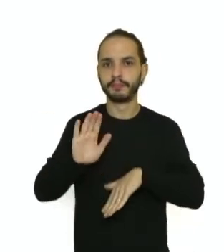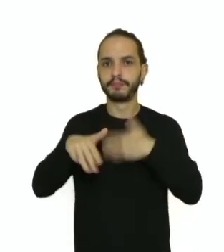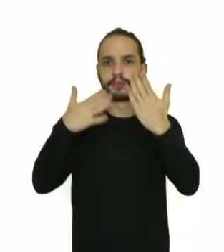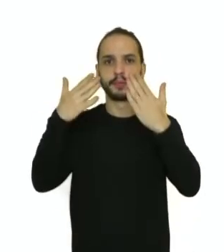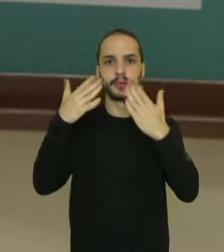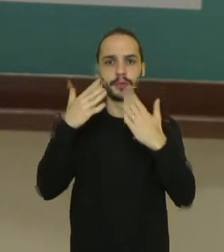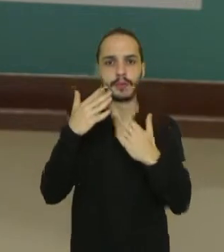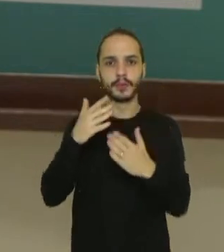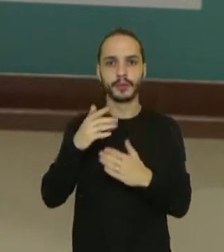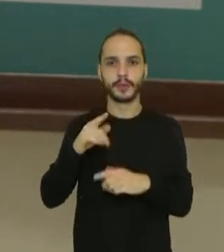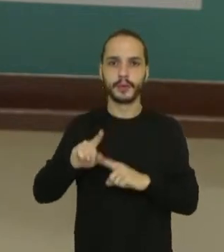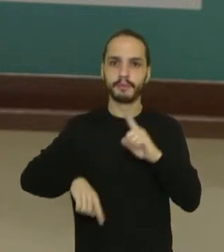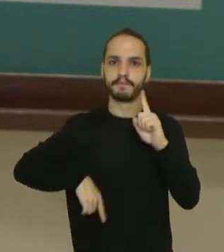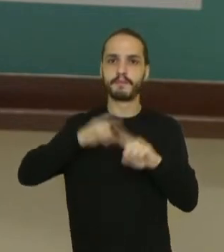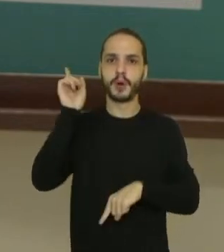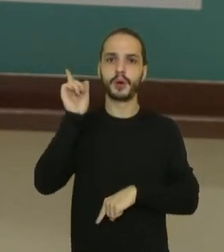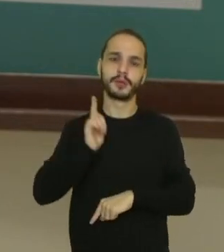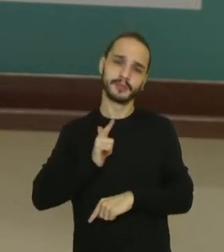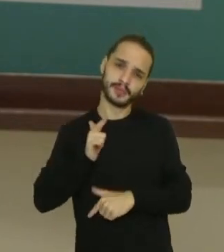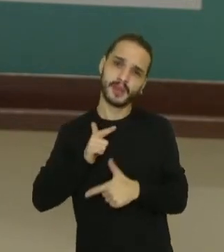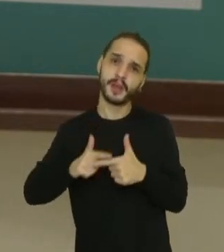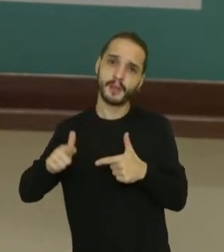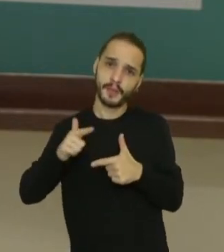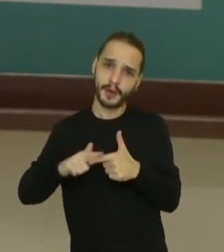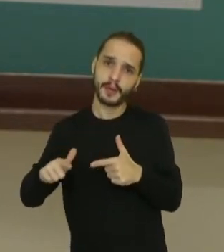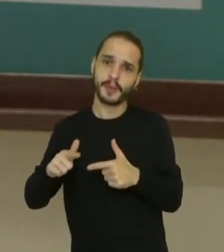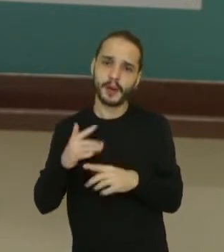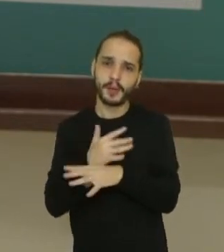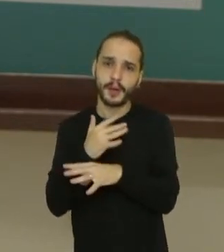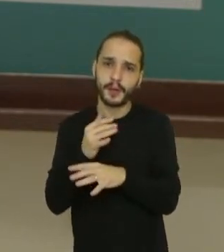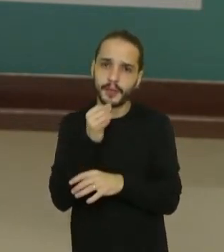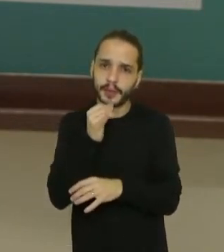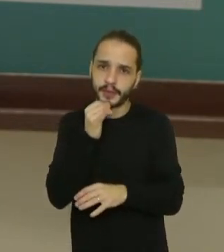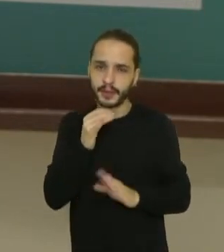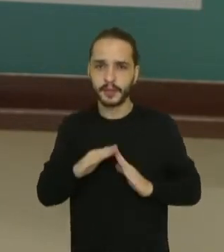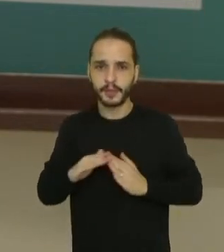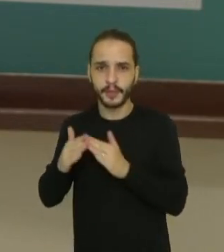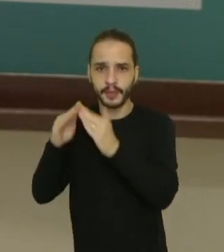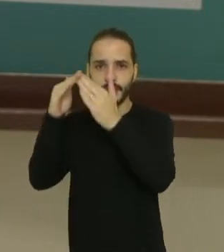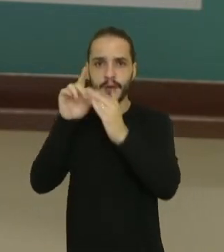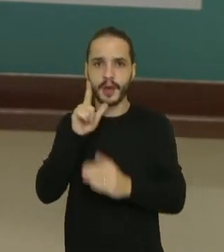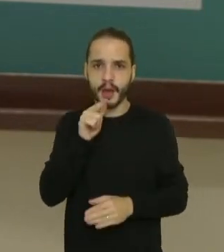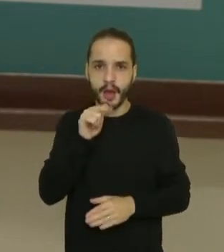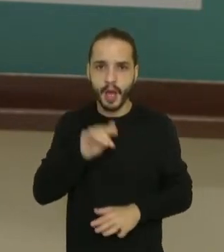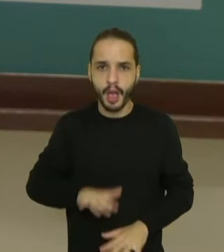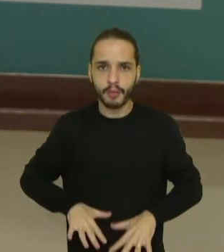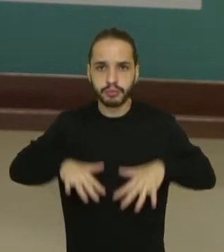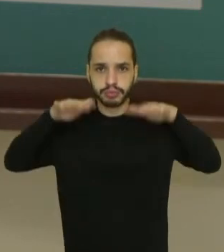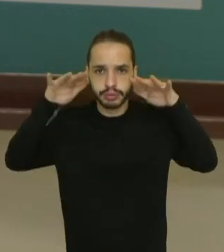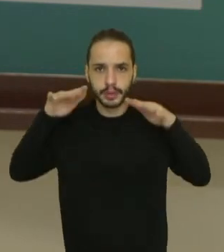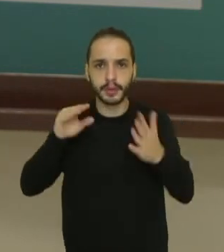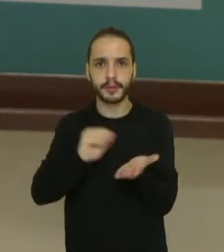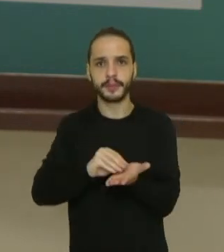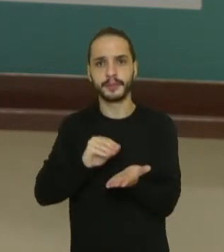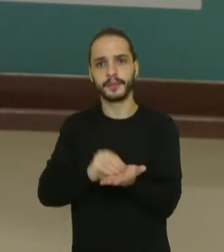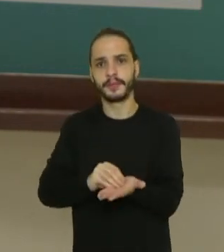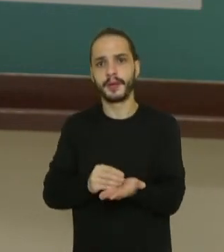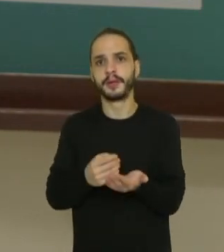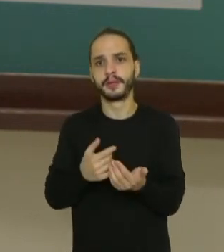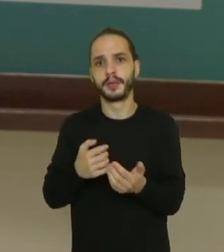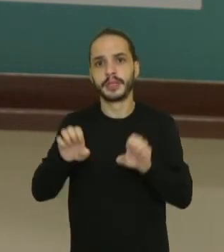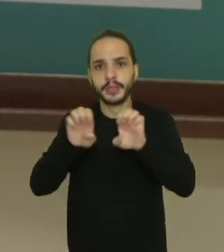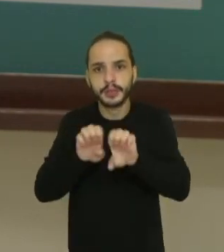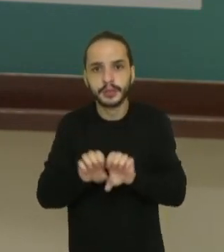crescimento. Claro, isso trazendo problemas urbanos, como favelização, alagamentos, trazendo então falta de infraestrutura